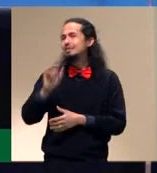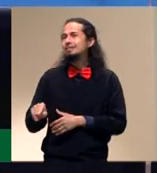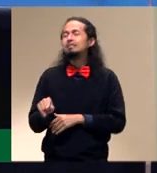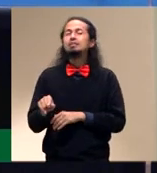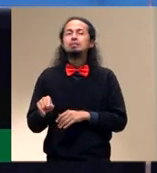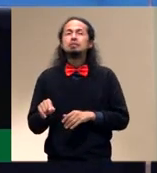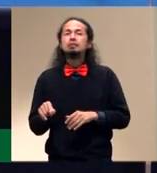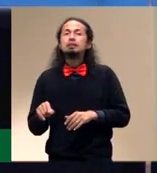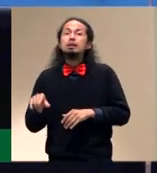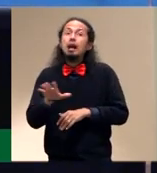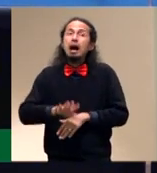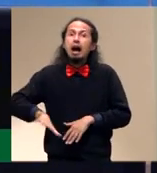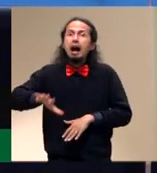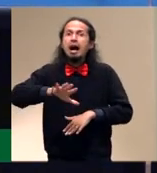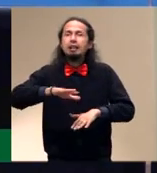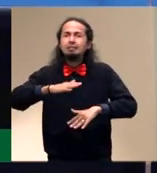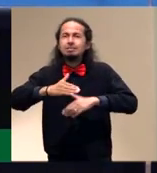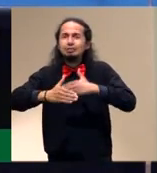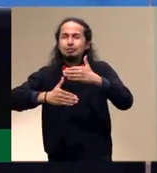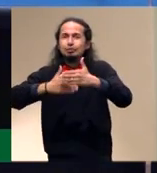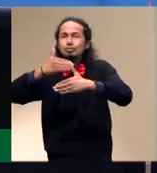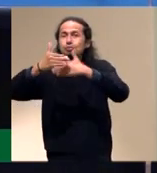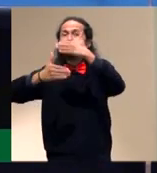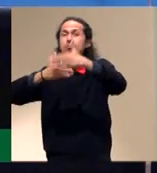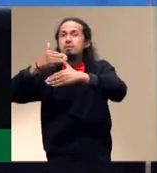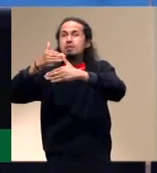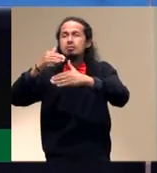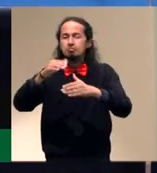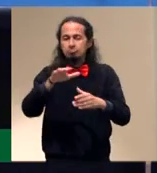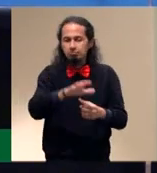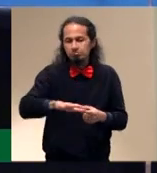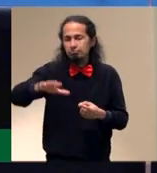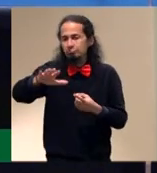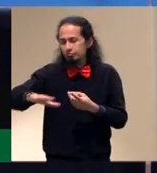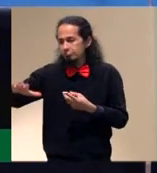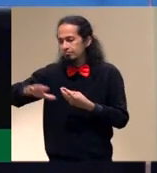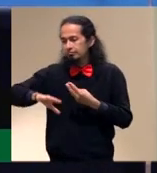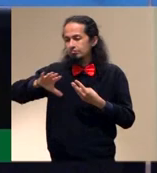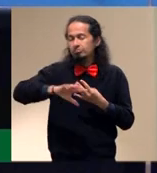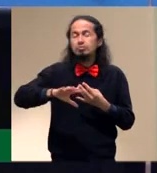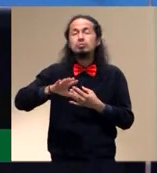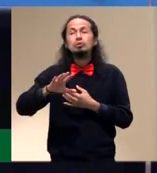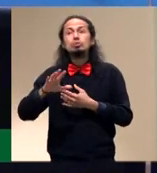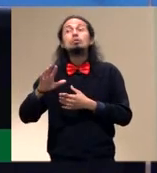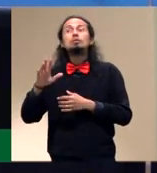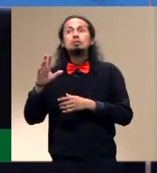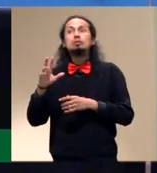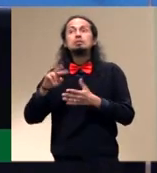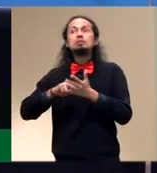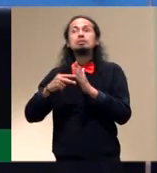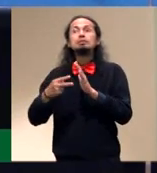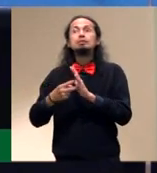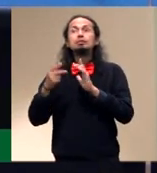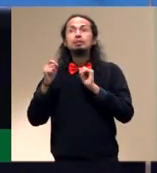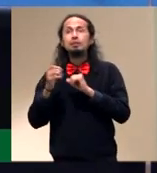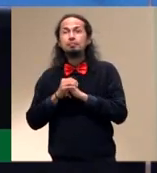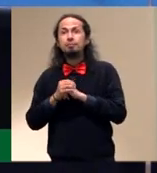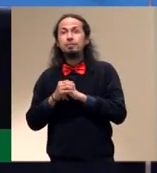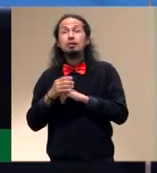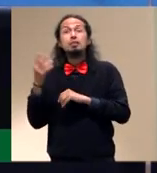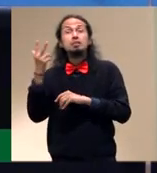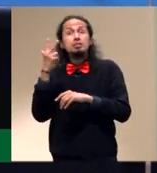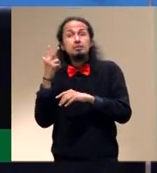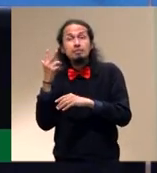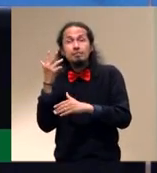de desenvolvimento, acredito que a gente tenha superado o entendimento de que a compreensão sobre os processos de